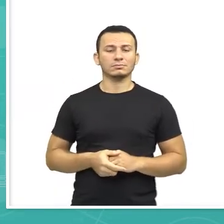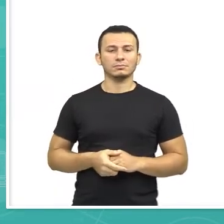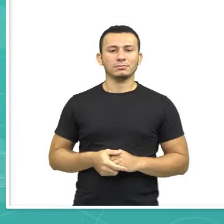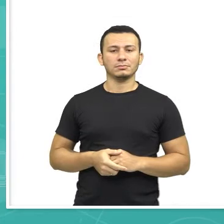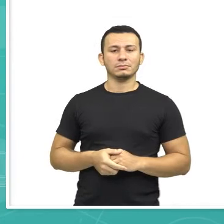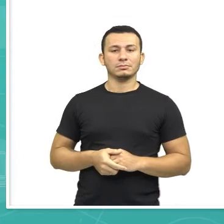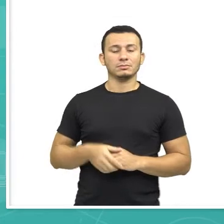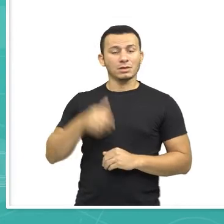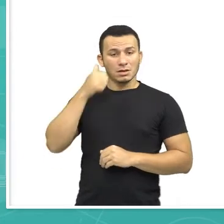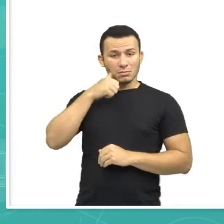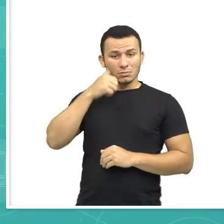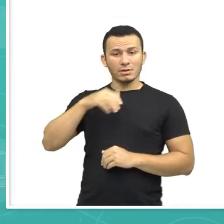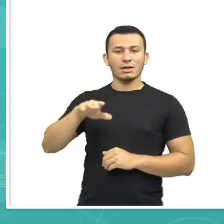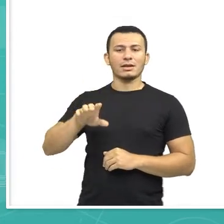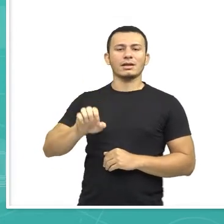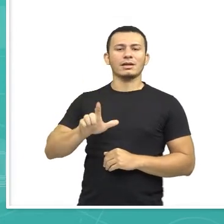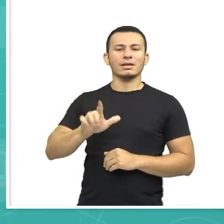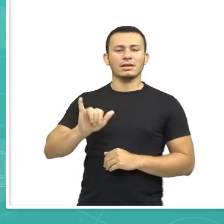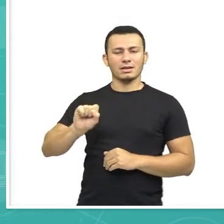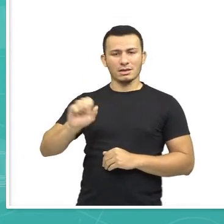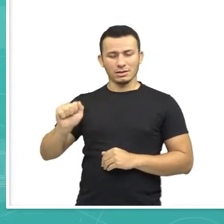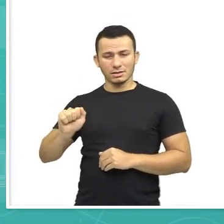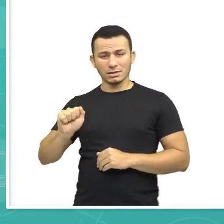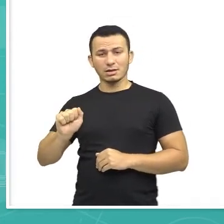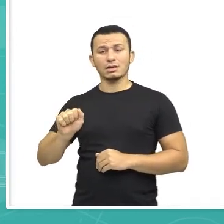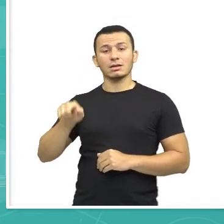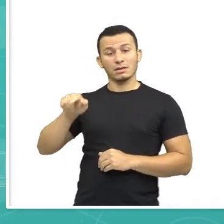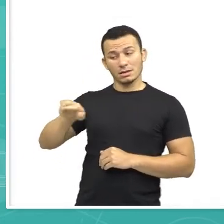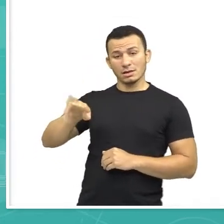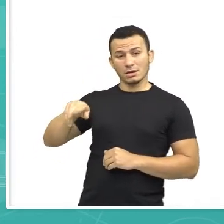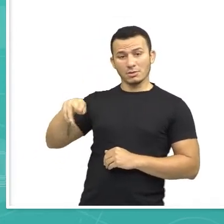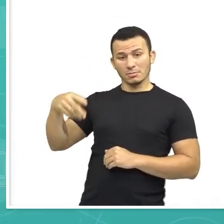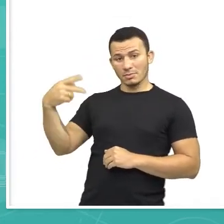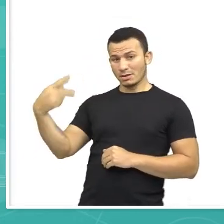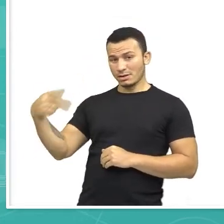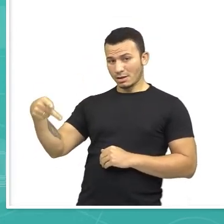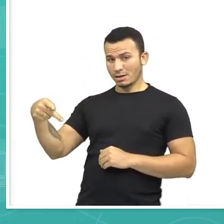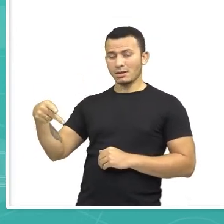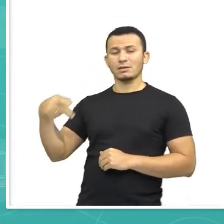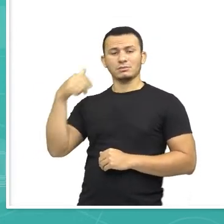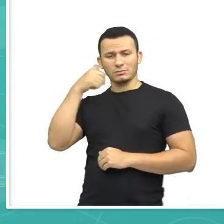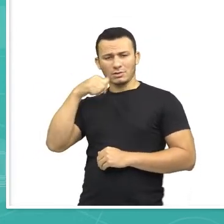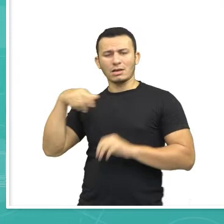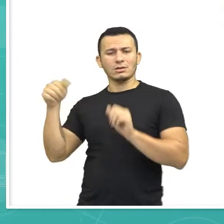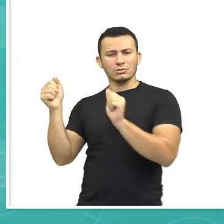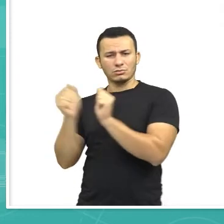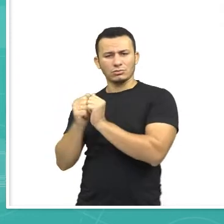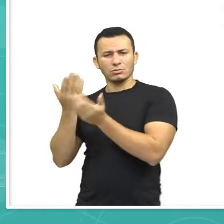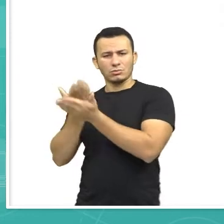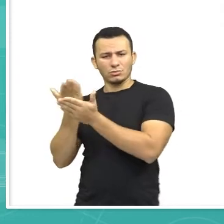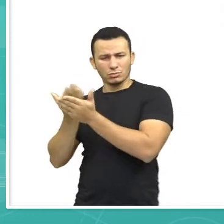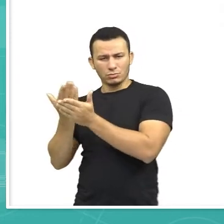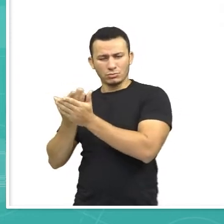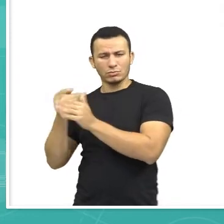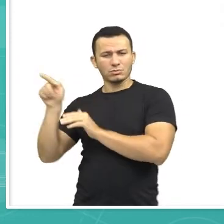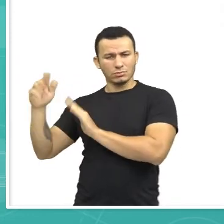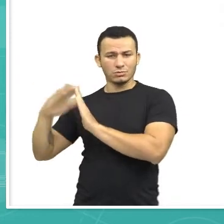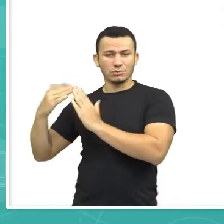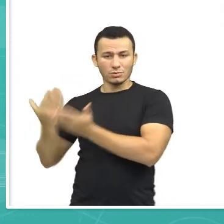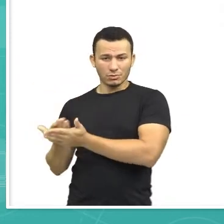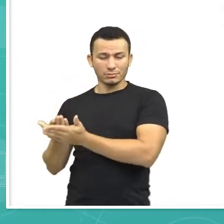Elisa e sua irmã estudam na escola. Olha só, né? Então, nós temos aí Elisa e sua